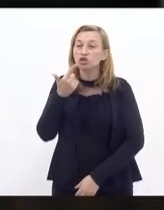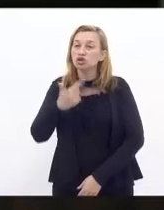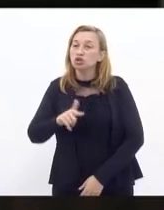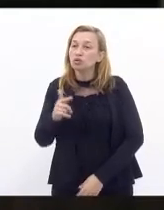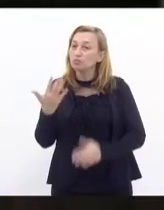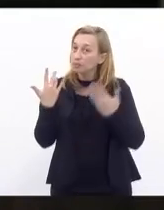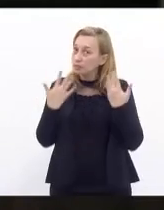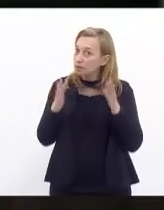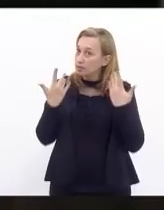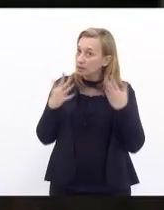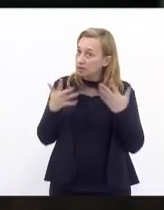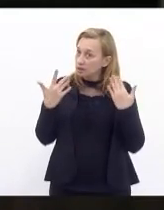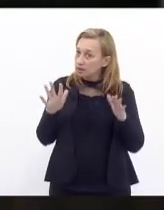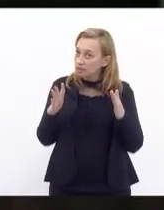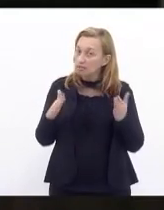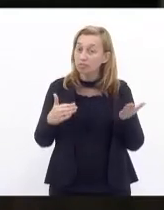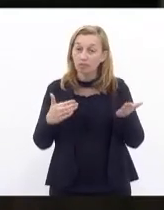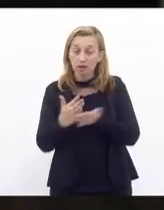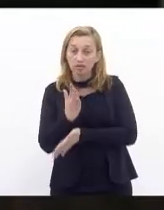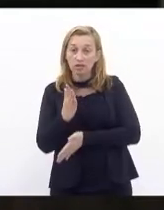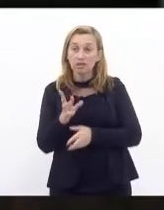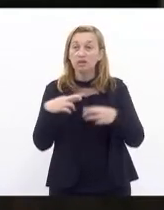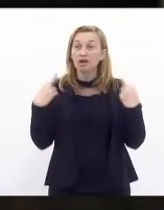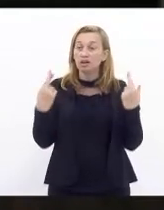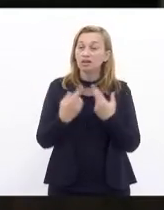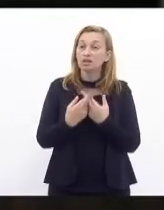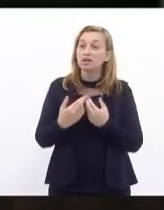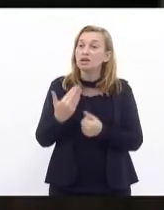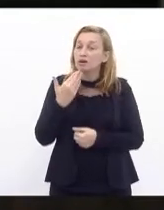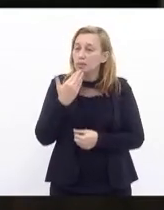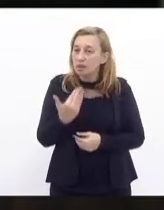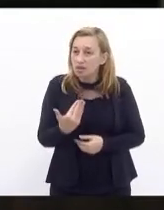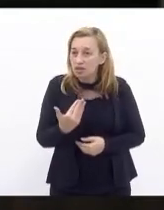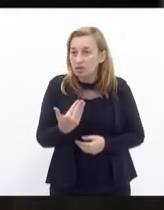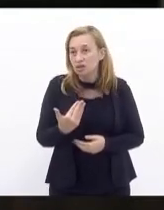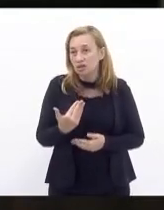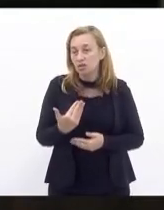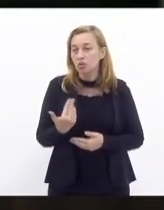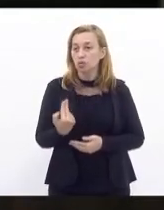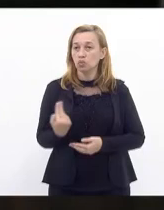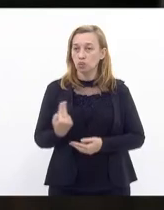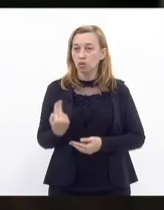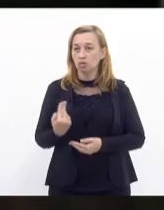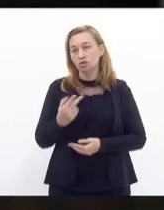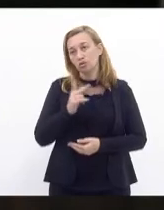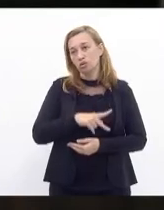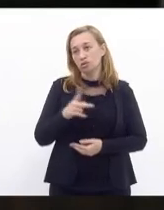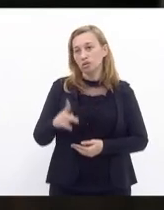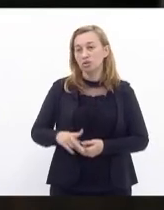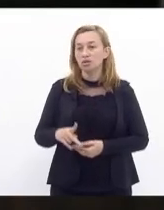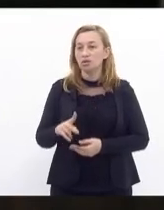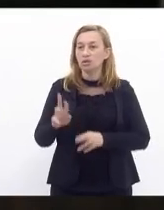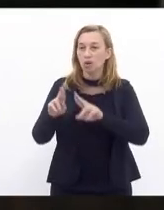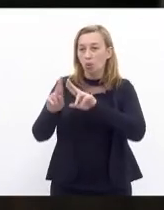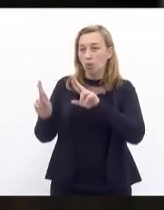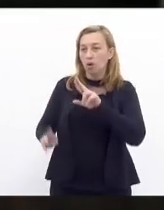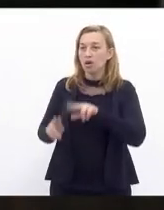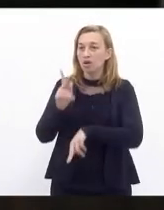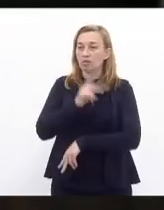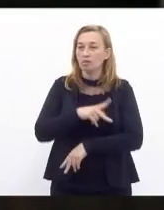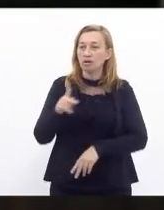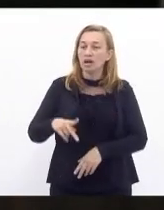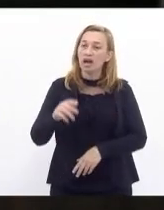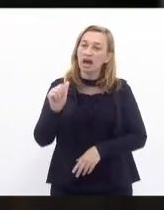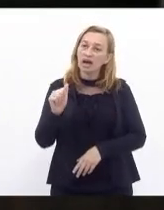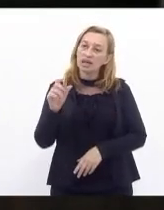elogiar, agradecer aí a aprovação da audiência e me permitir sugerir o nome de um professor da UERJ, professor